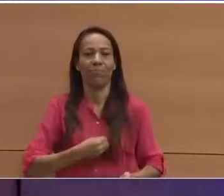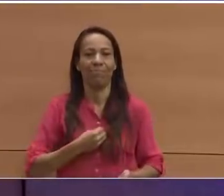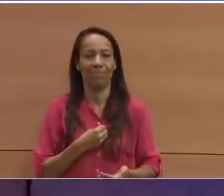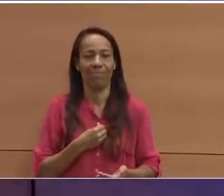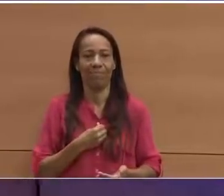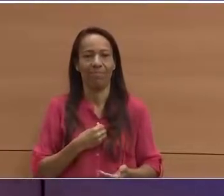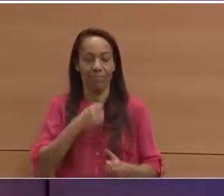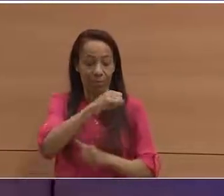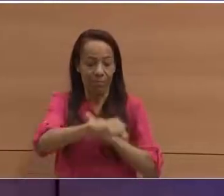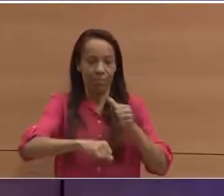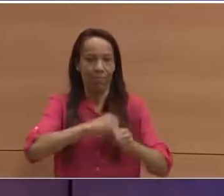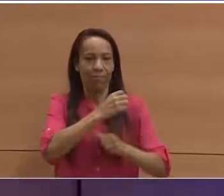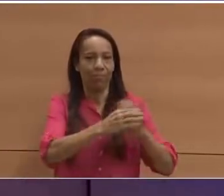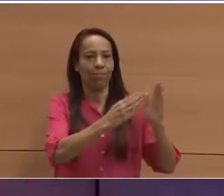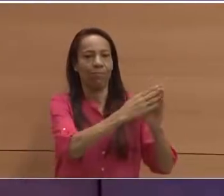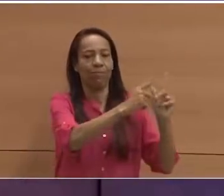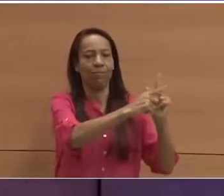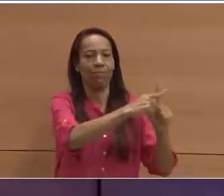desejável.